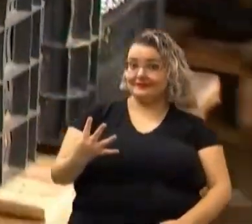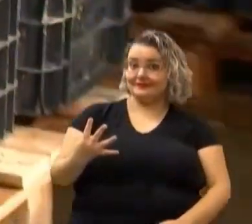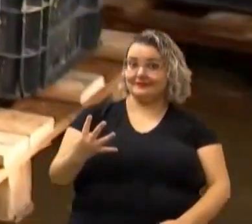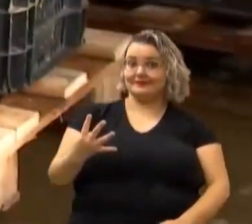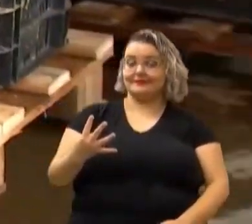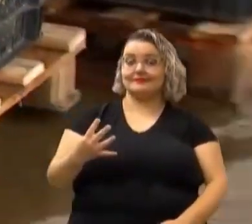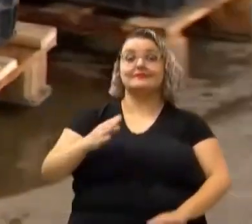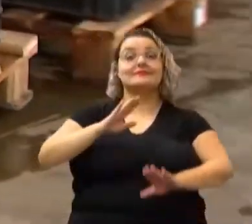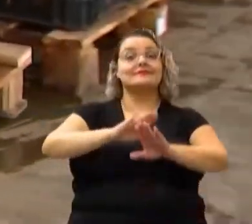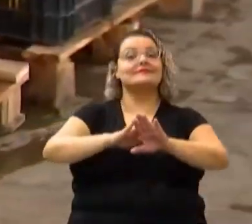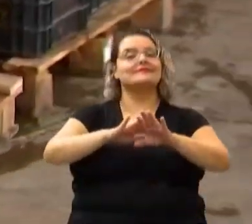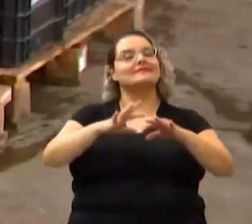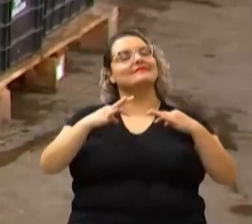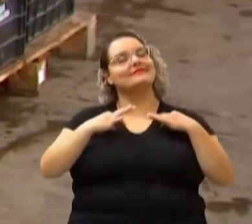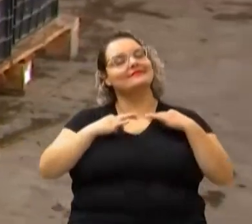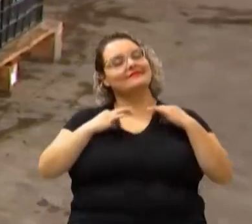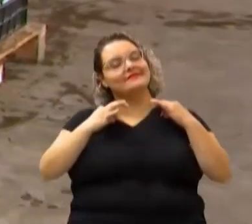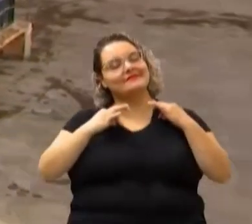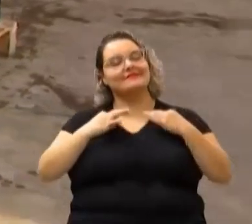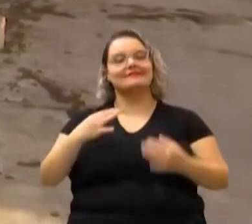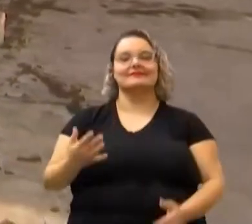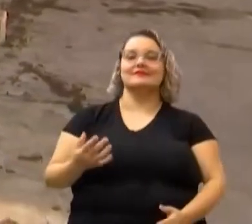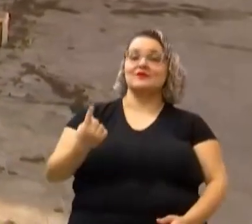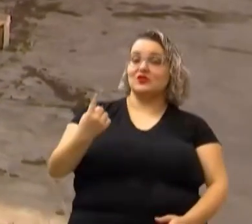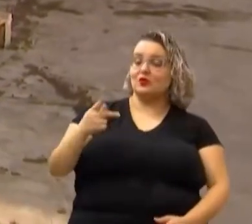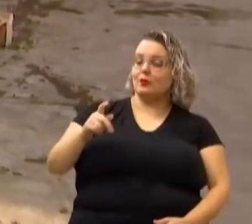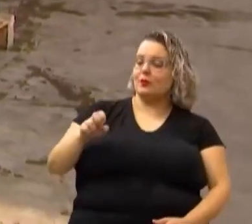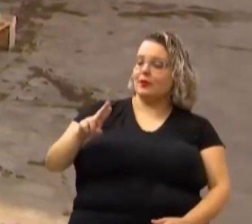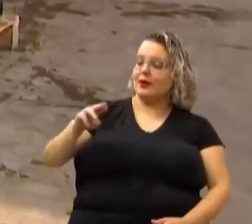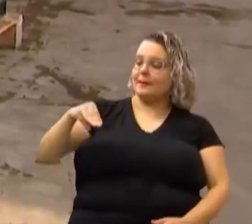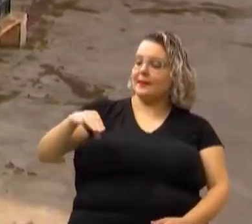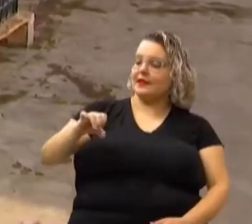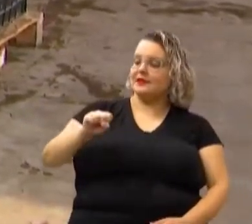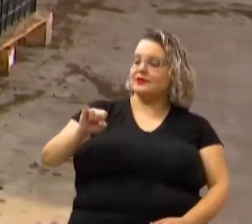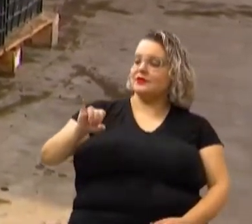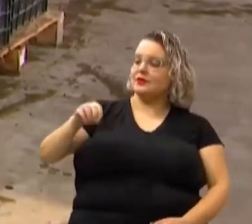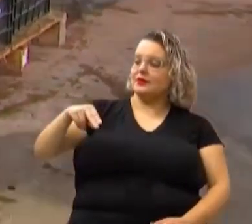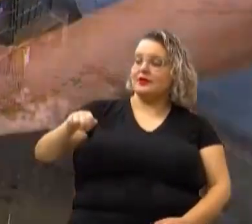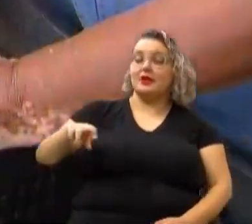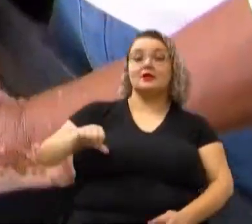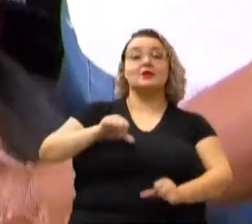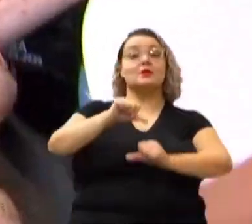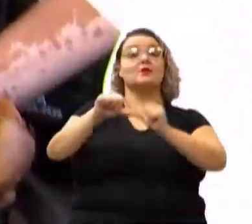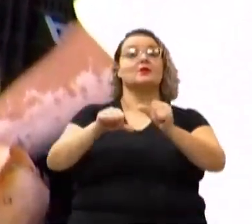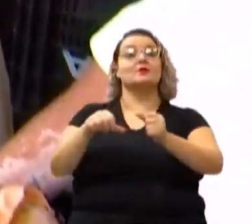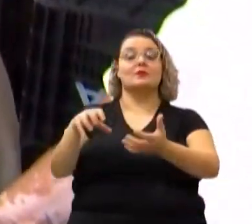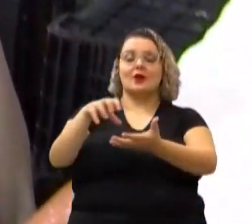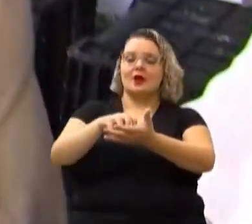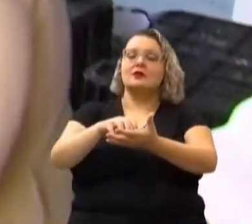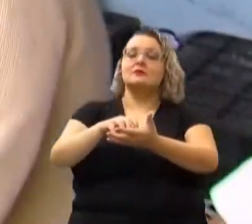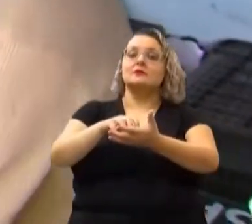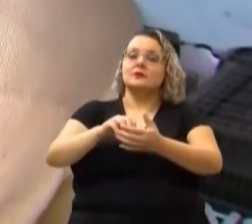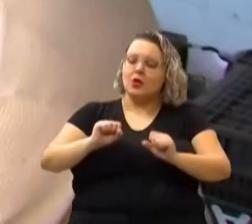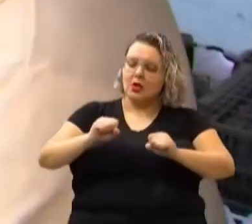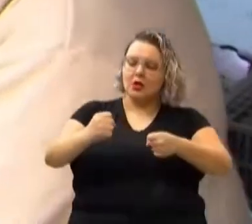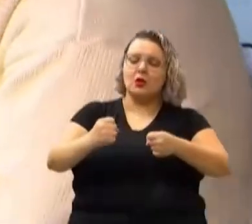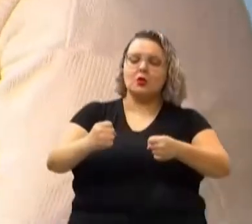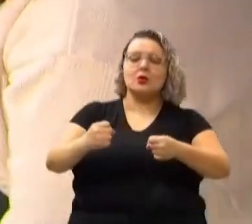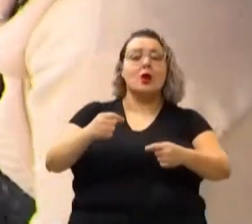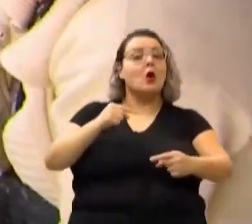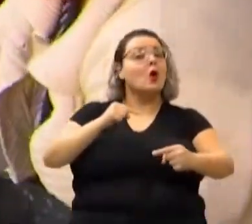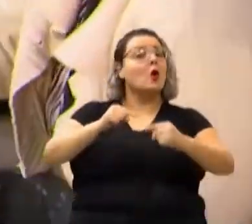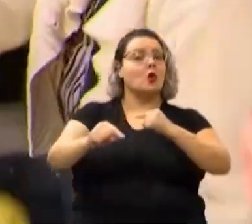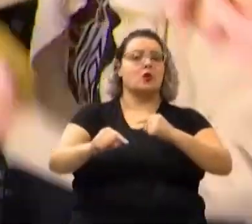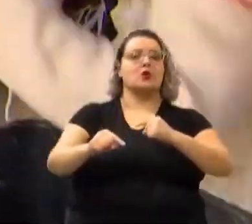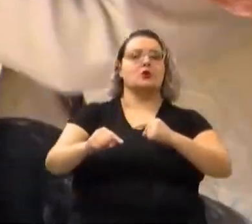1984 através de um ato solidário de um permissionário e hoje se transformou em uma ONG que luta contra os